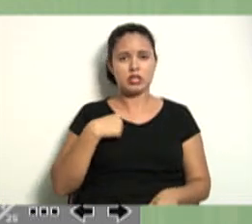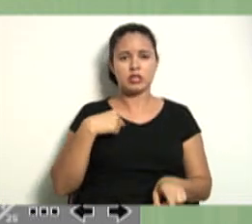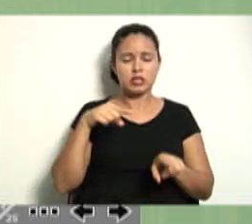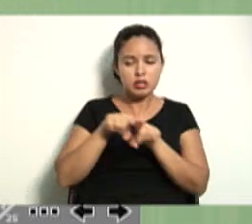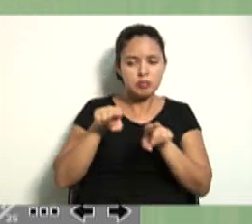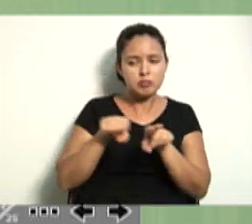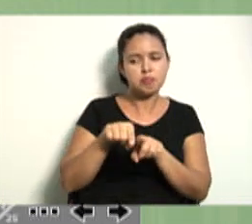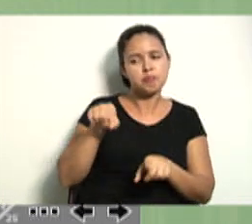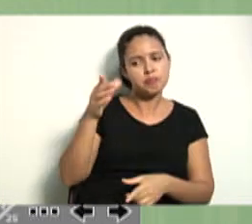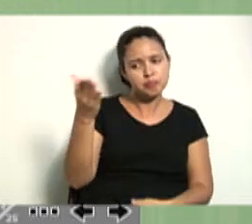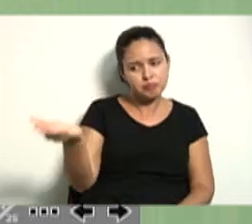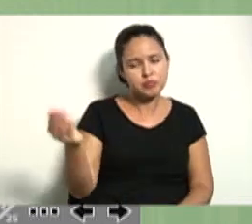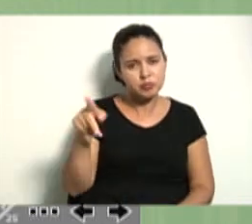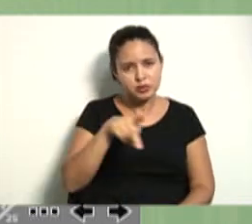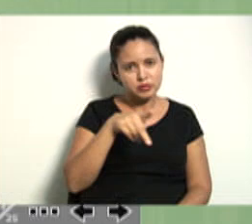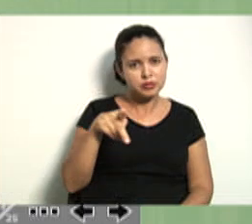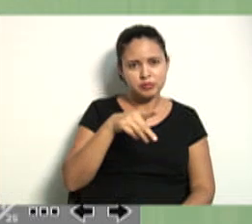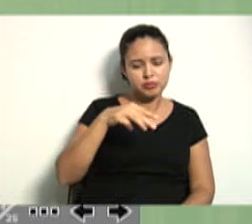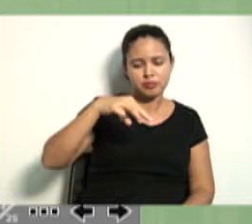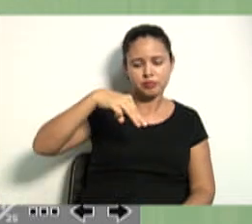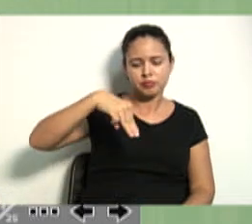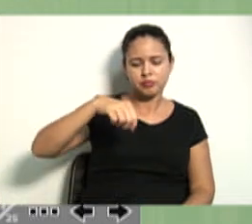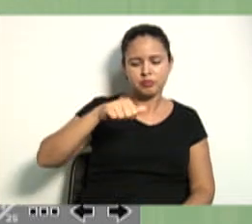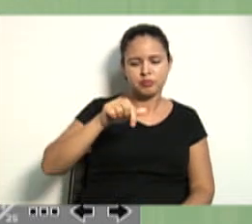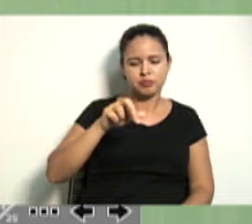Márcia acabou de responder.